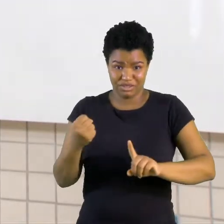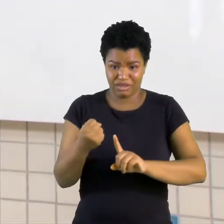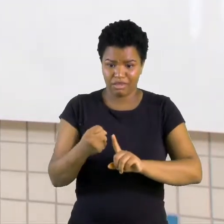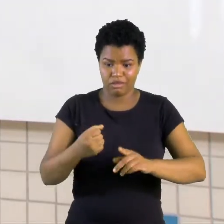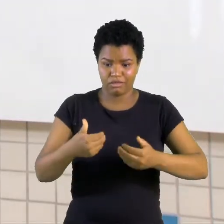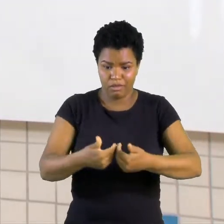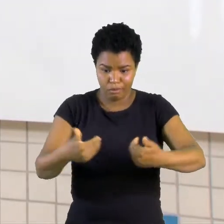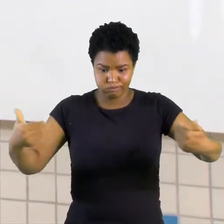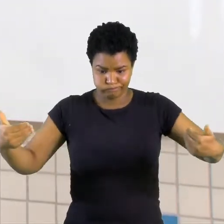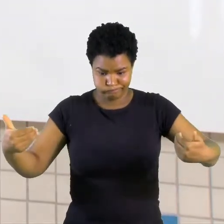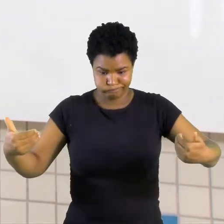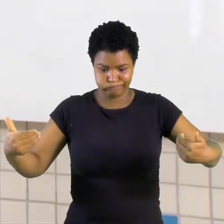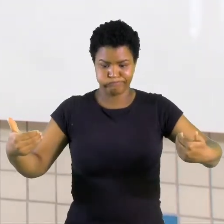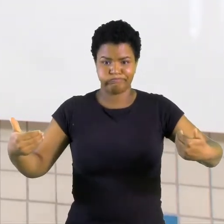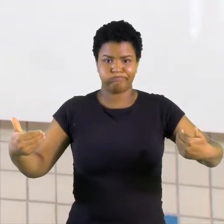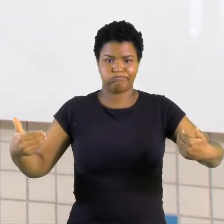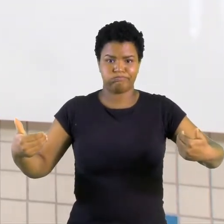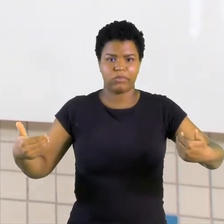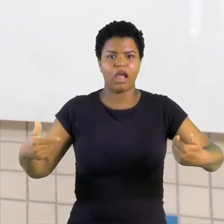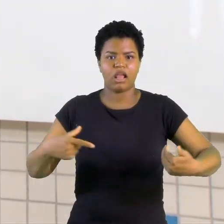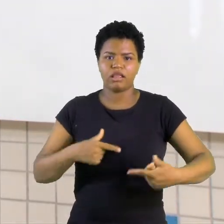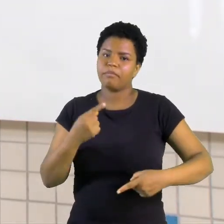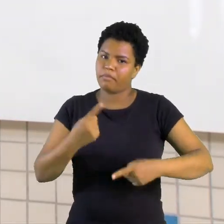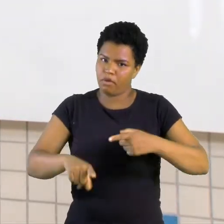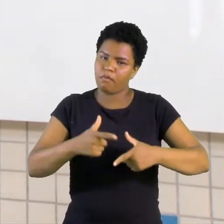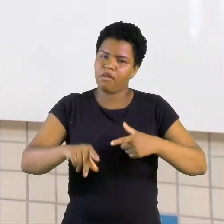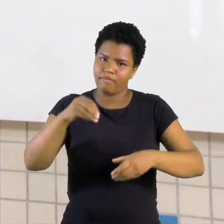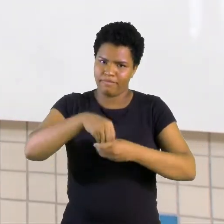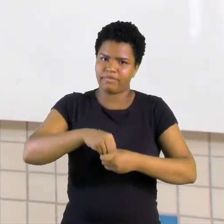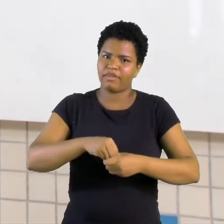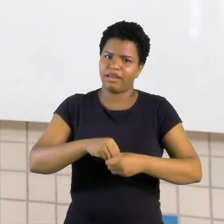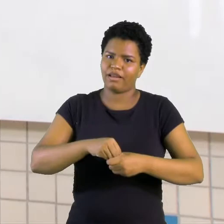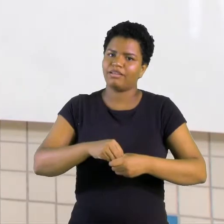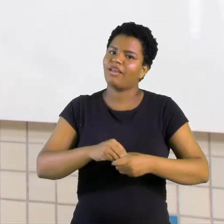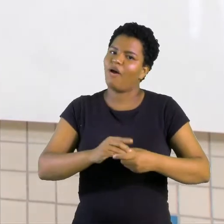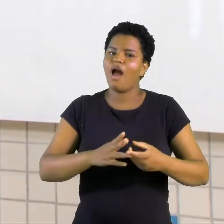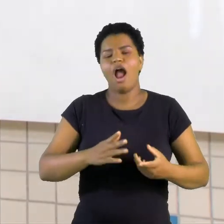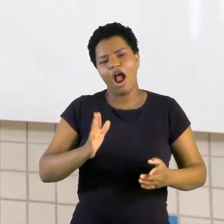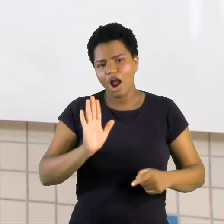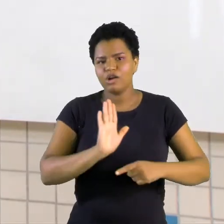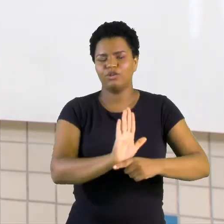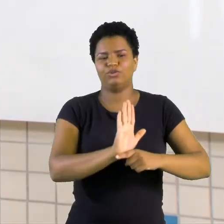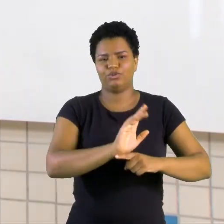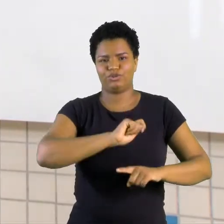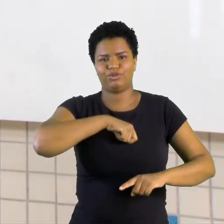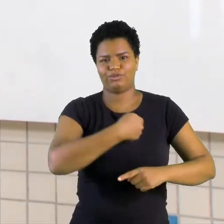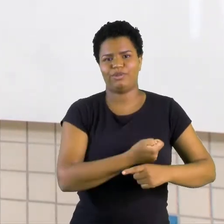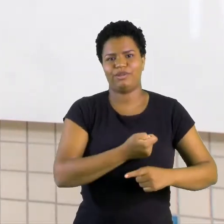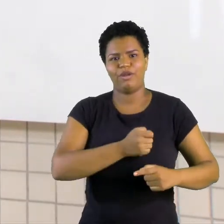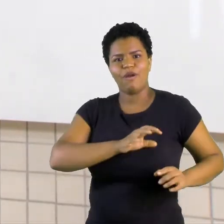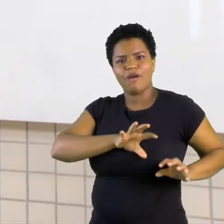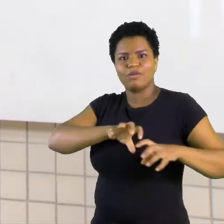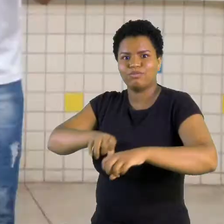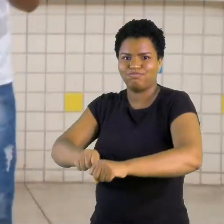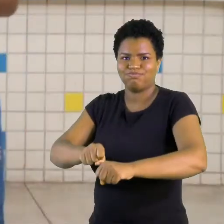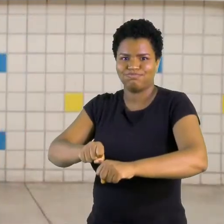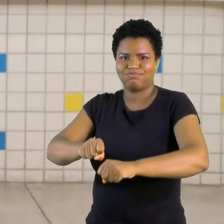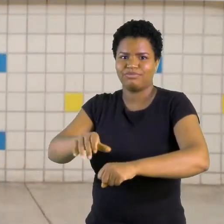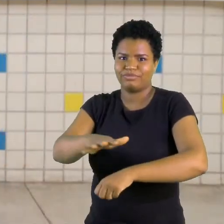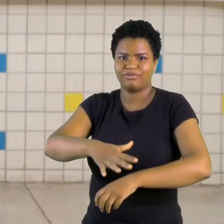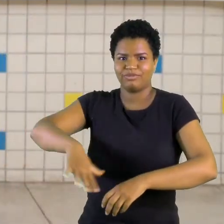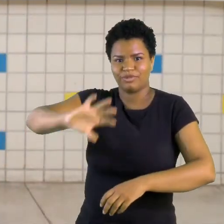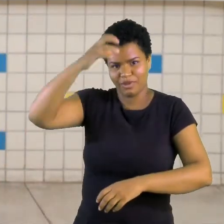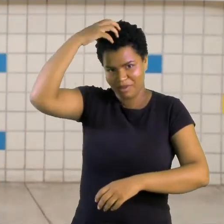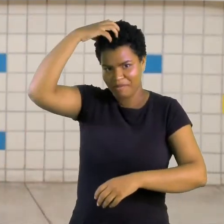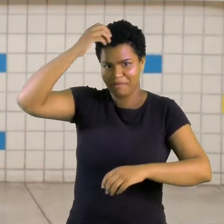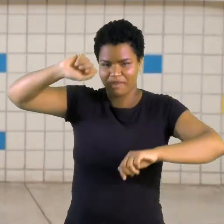dividida, eles tinham conflitos internos. Isso favoreceu os espanhóis no processo de dominação do grande Império Inca. O Atahualpa,